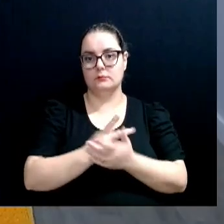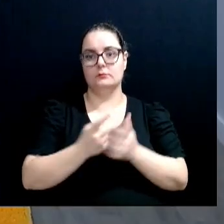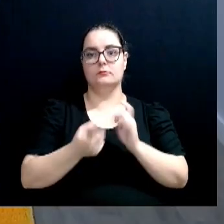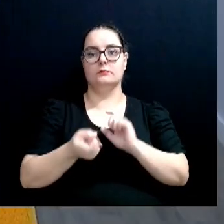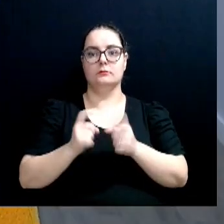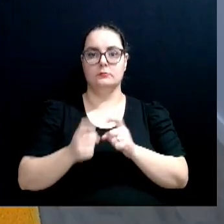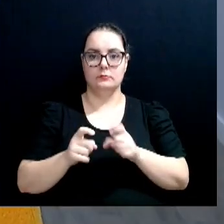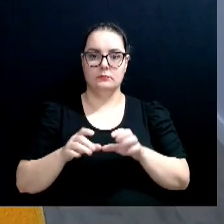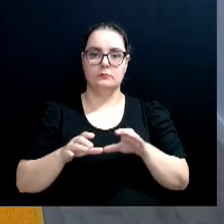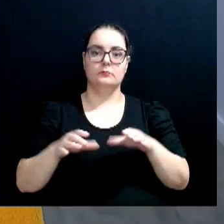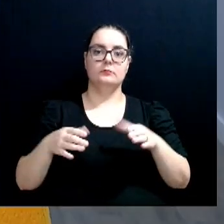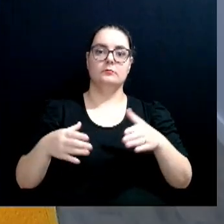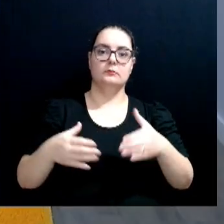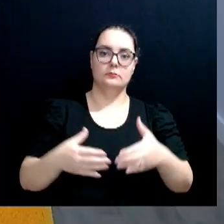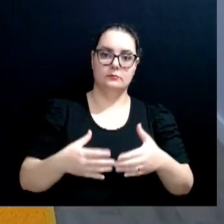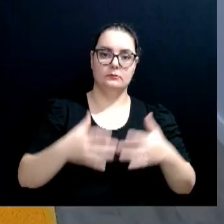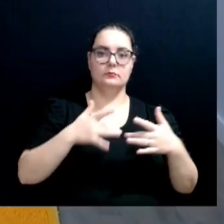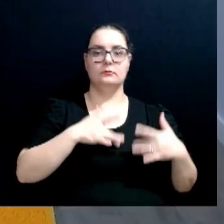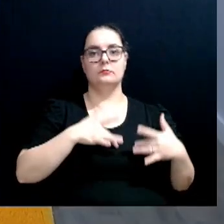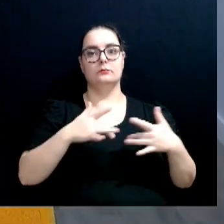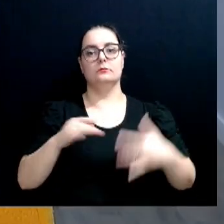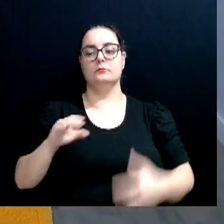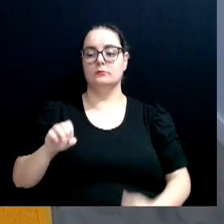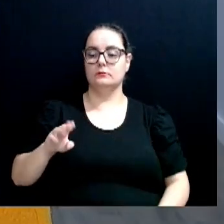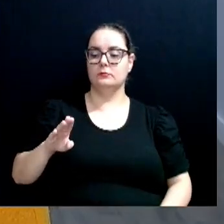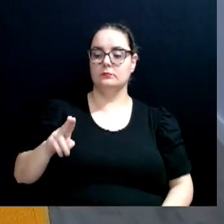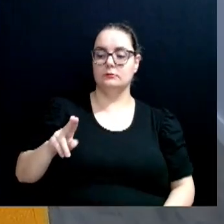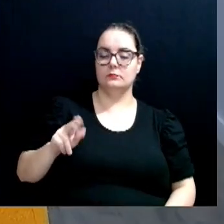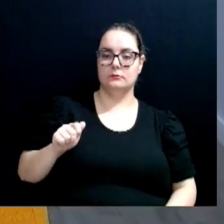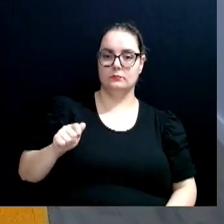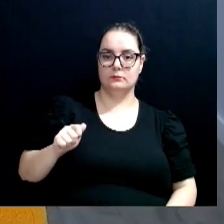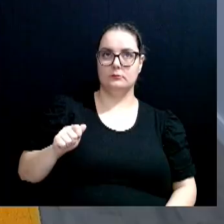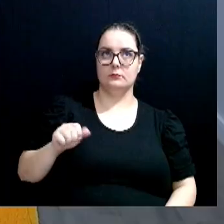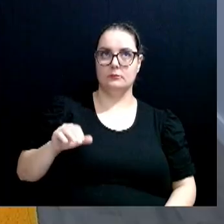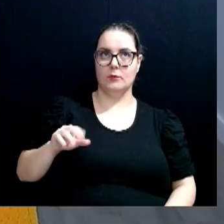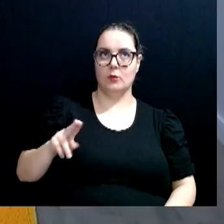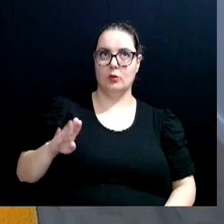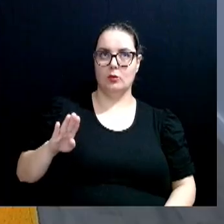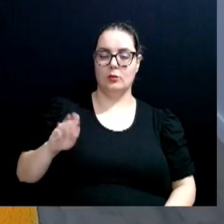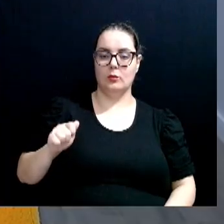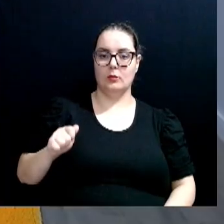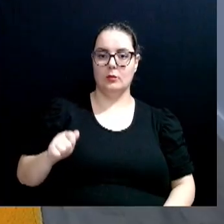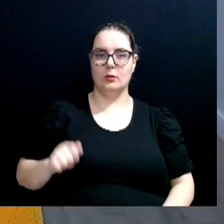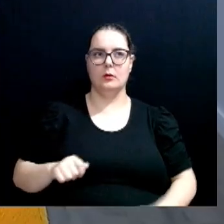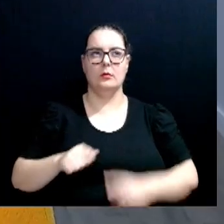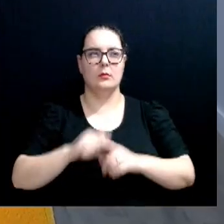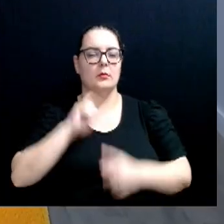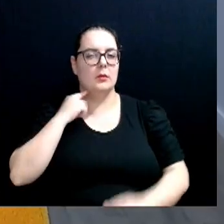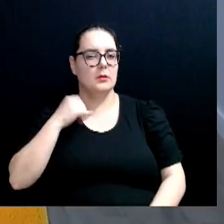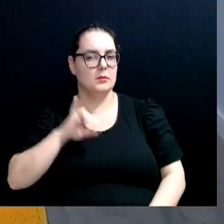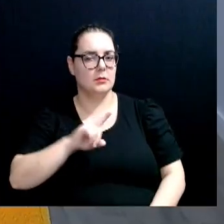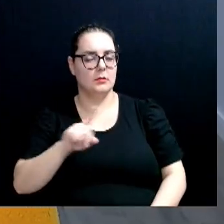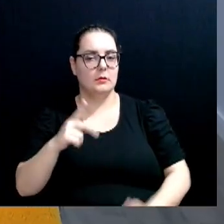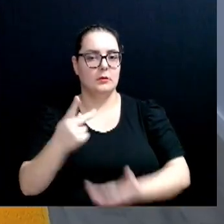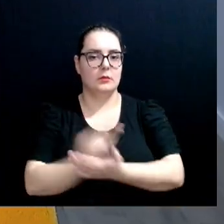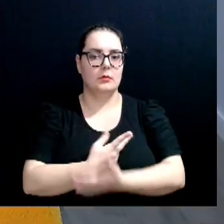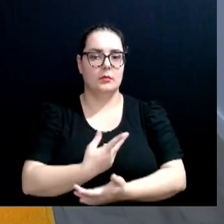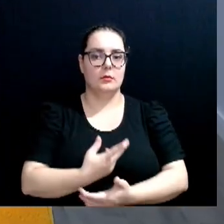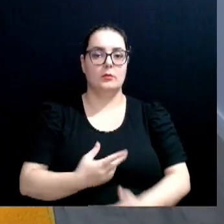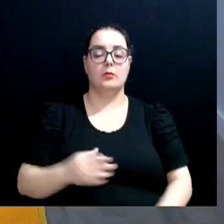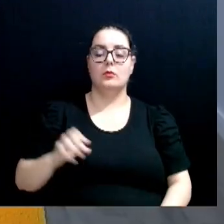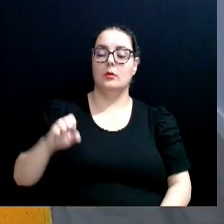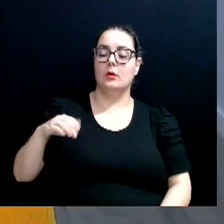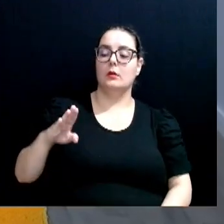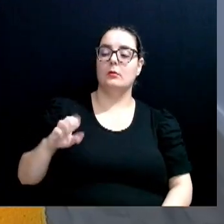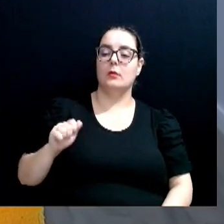coletivos de solidariedade a Cuba, mas a gente teve, né, no mês de maio, se eu não estou enganada, a presença do embaixador de Cuba que trouxe, né, como